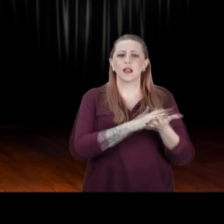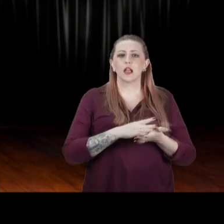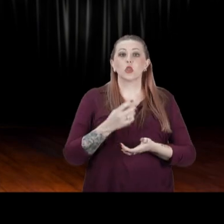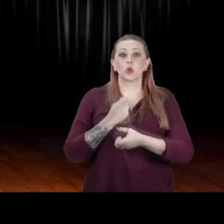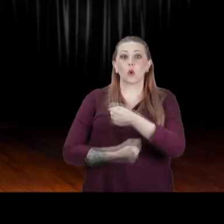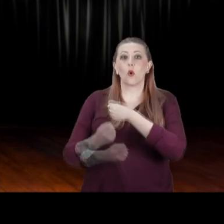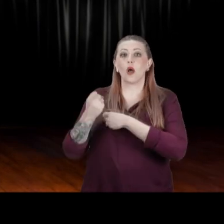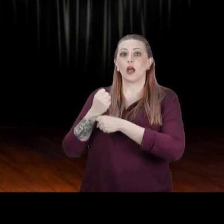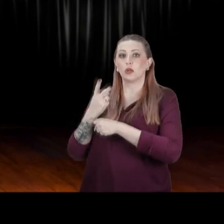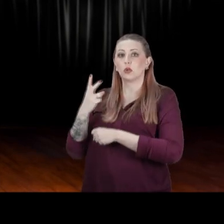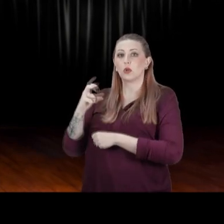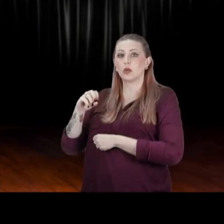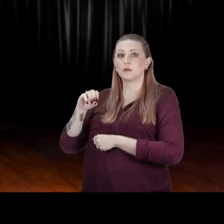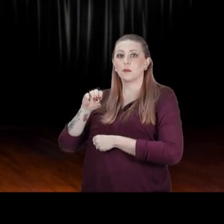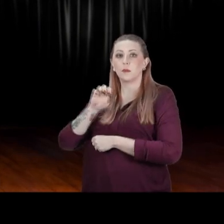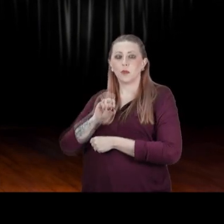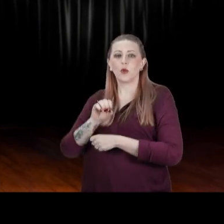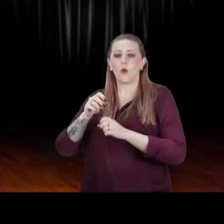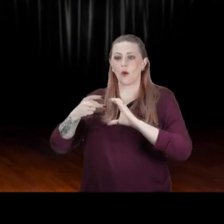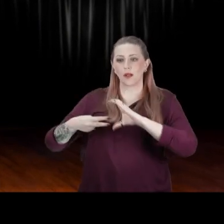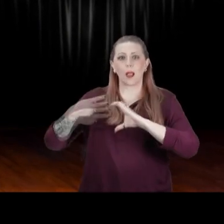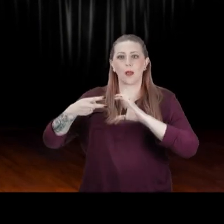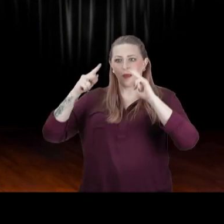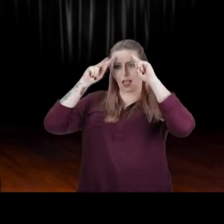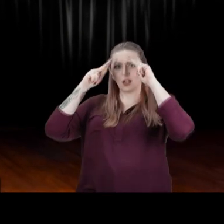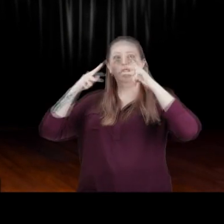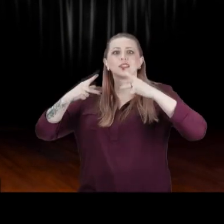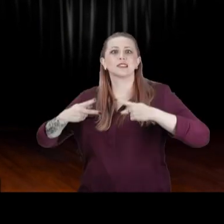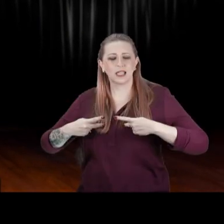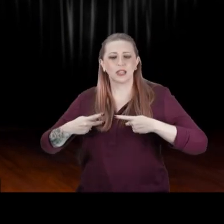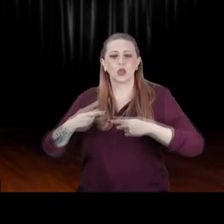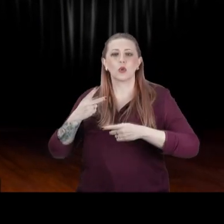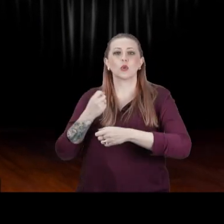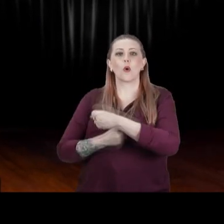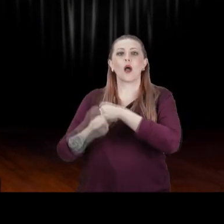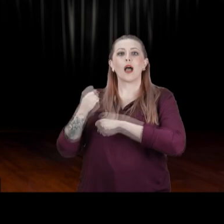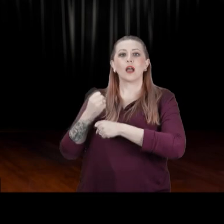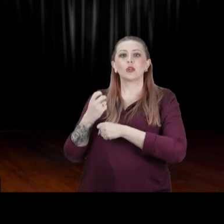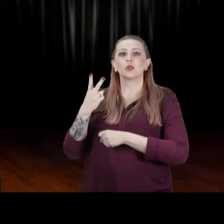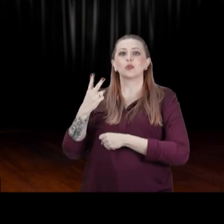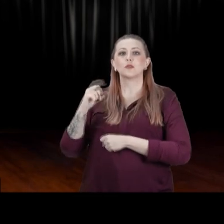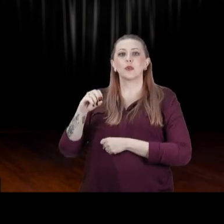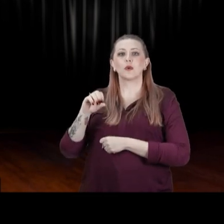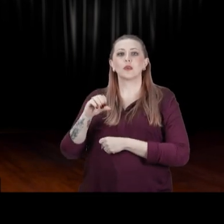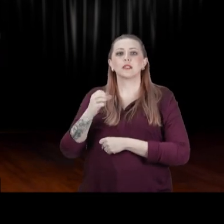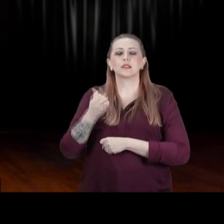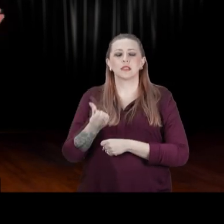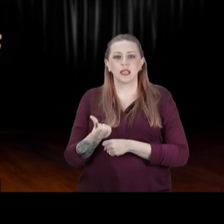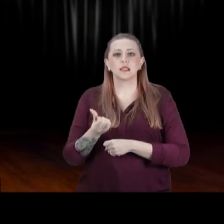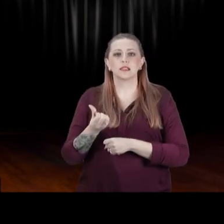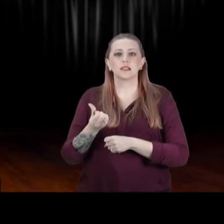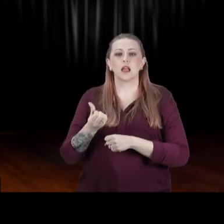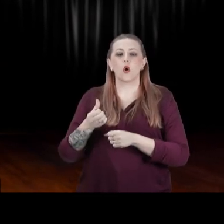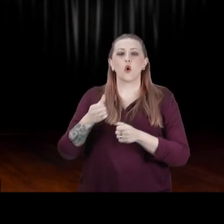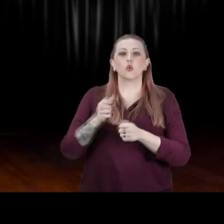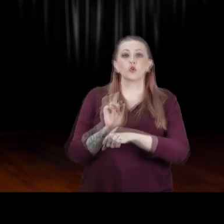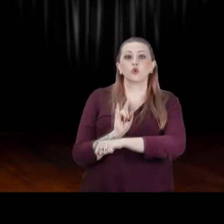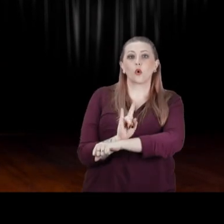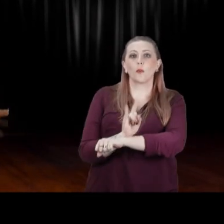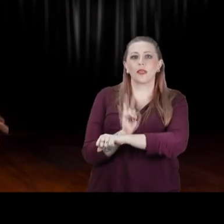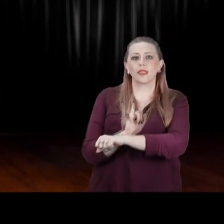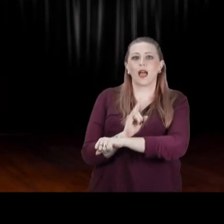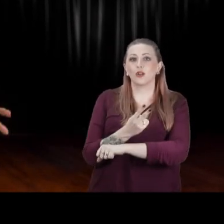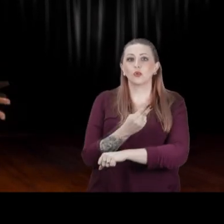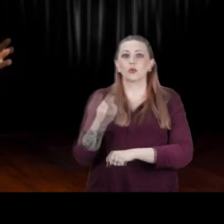download gratuito e conta com tradução em Libras legenda e udi descrição comentário intitulado balé pé no